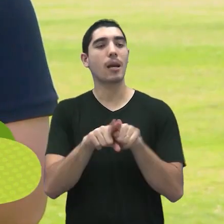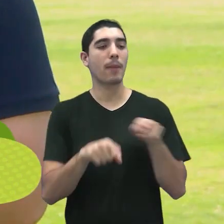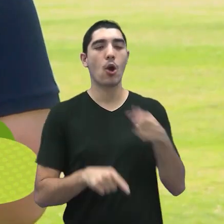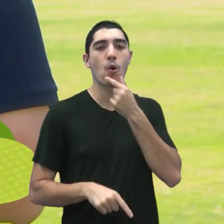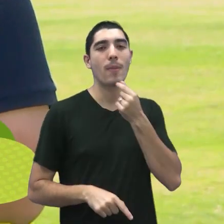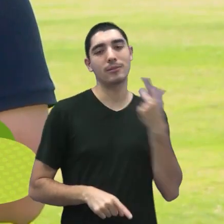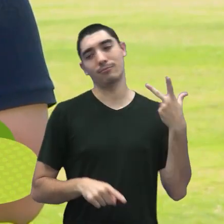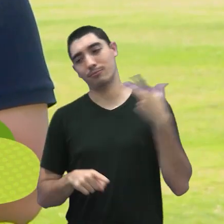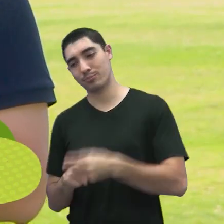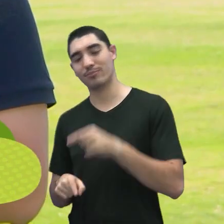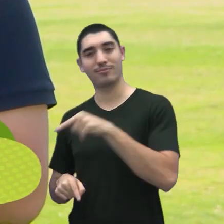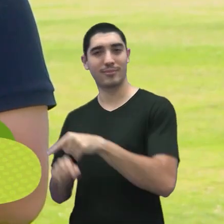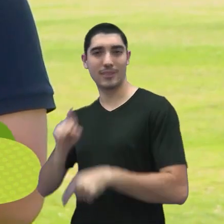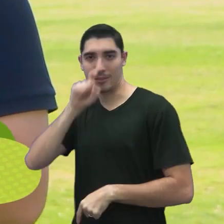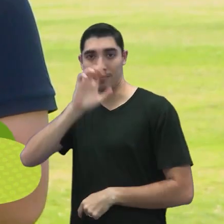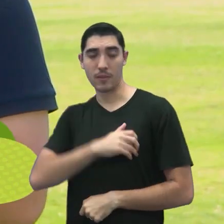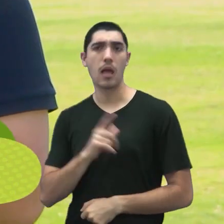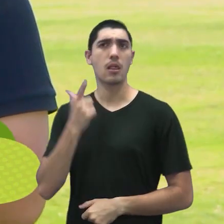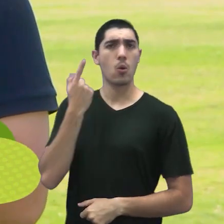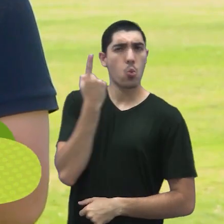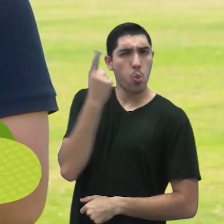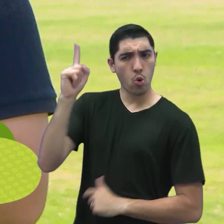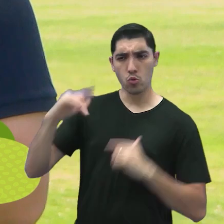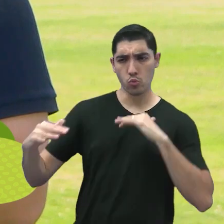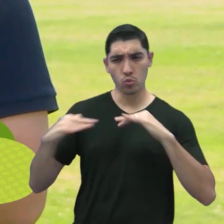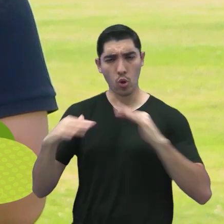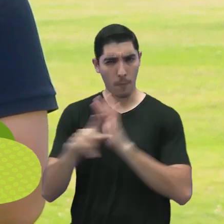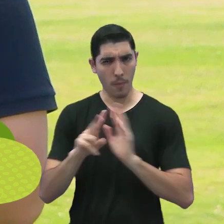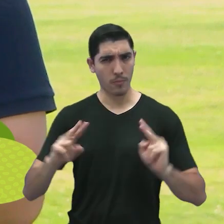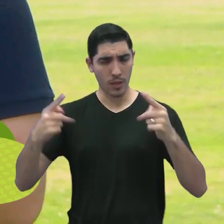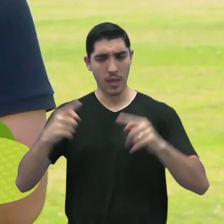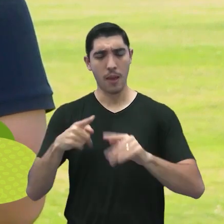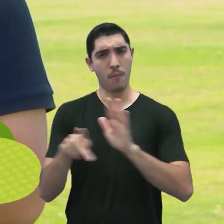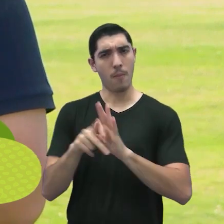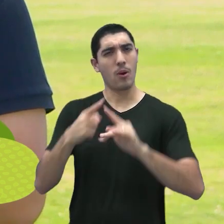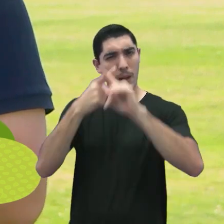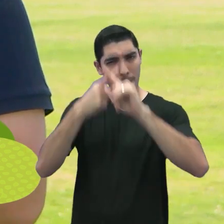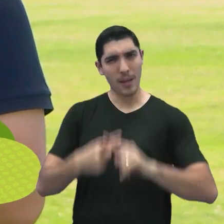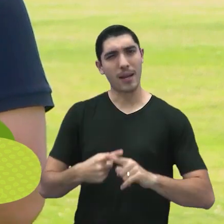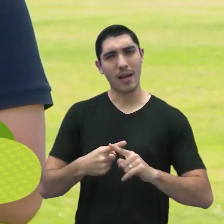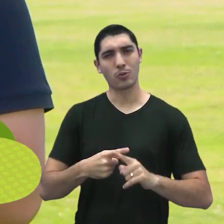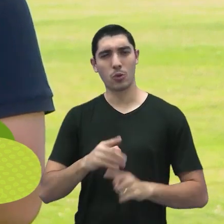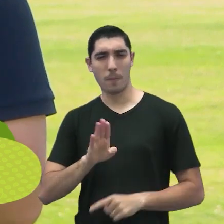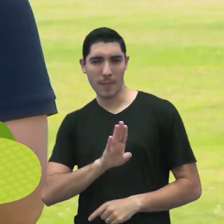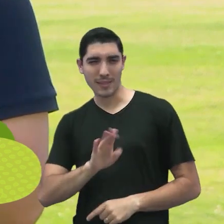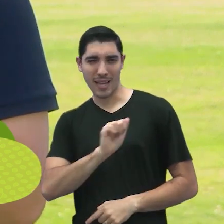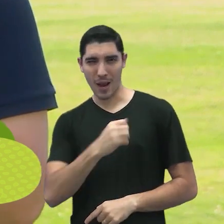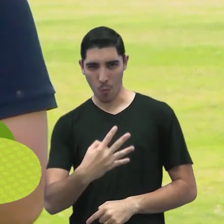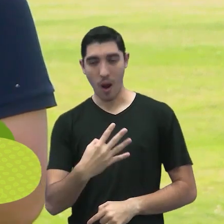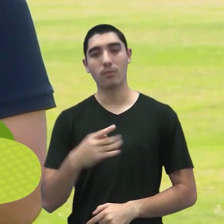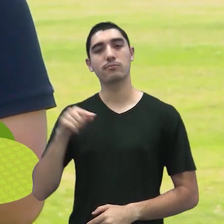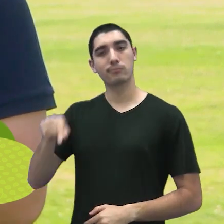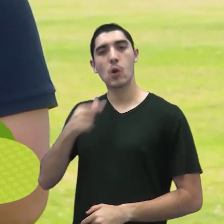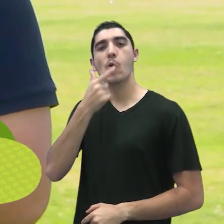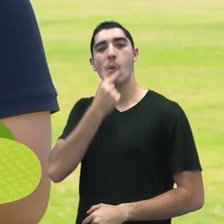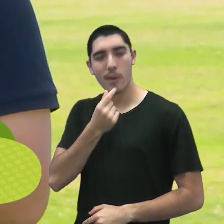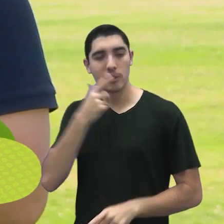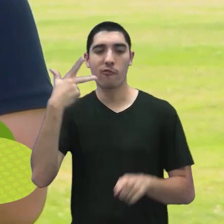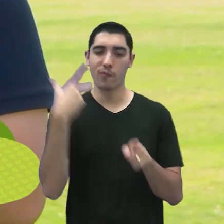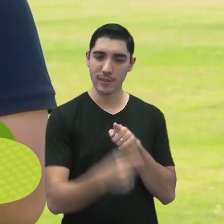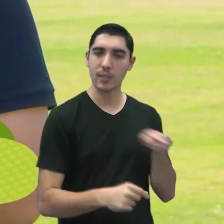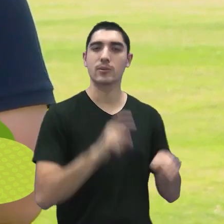mesmo. E no último encontro em mata-matas, pela semifinal da Bezinha de 2018, melhor para o Bafo.